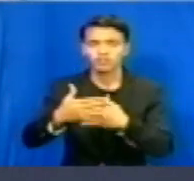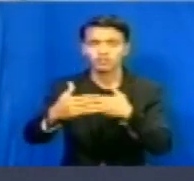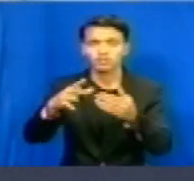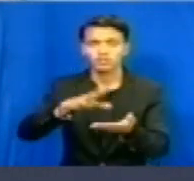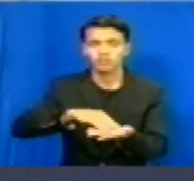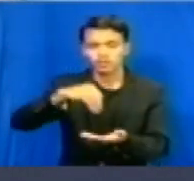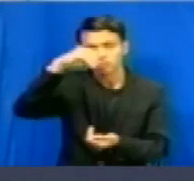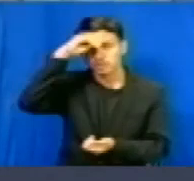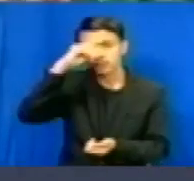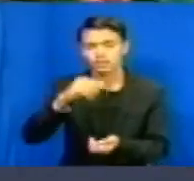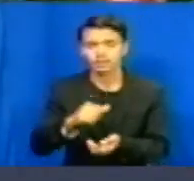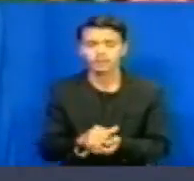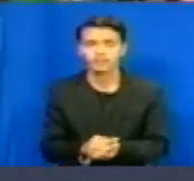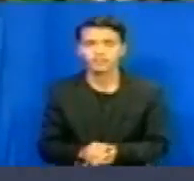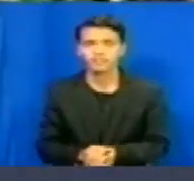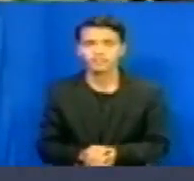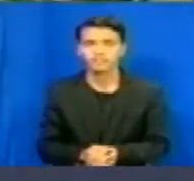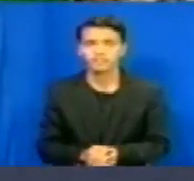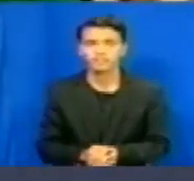de aprendizagem.